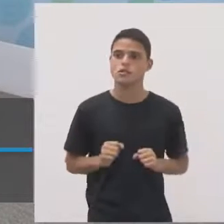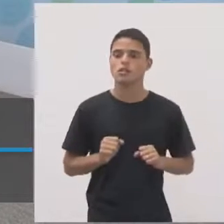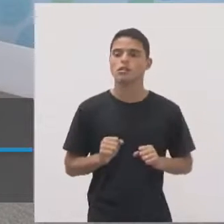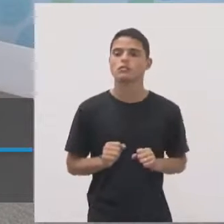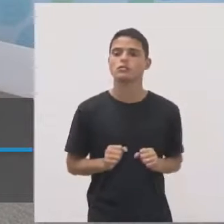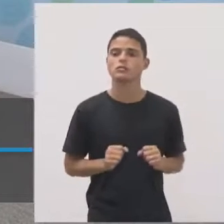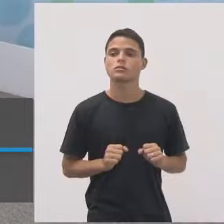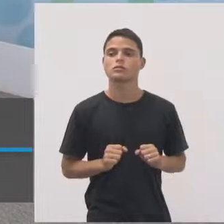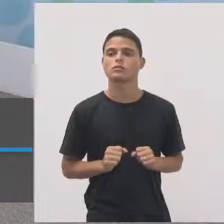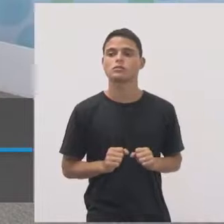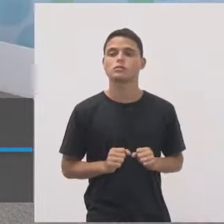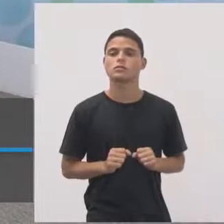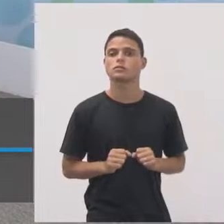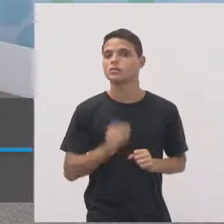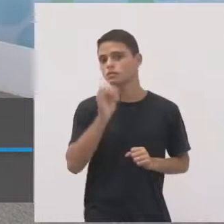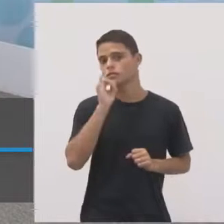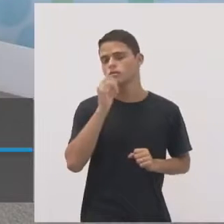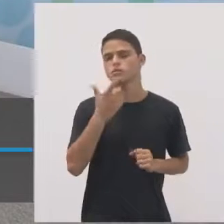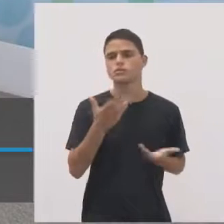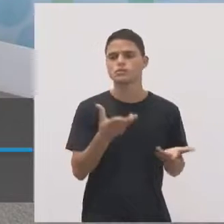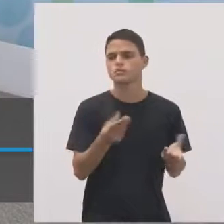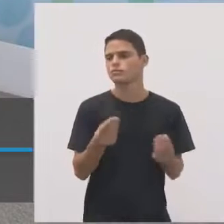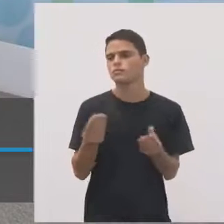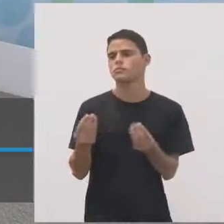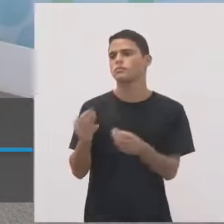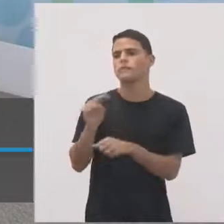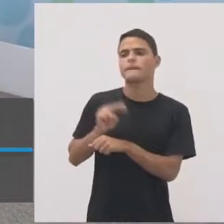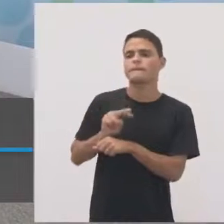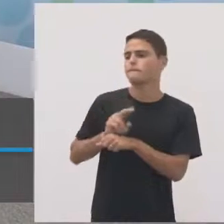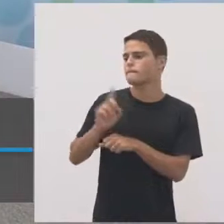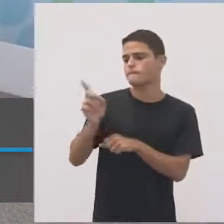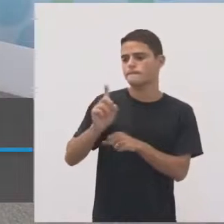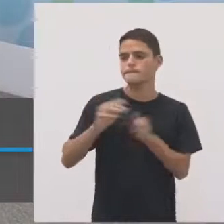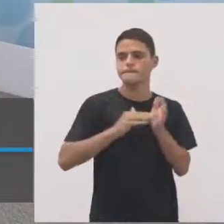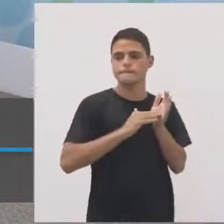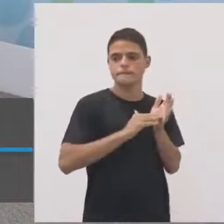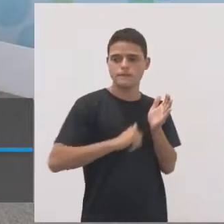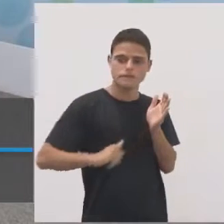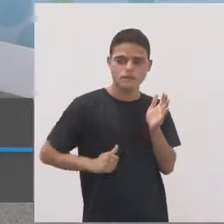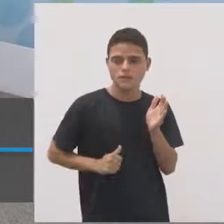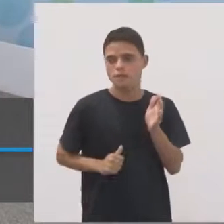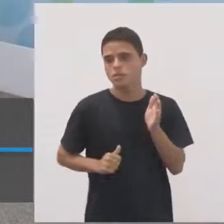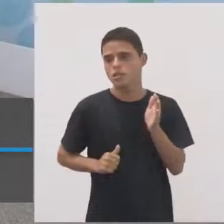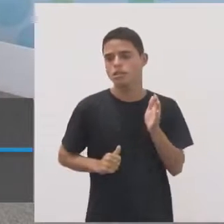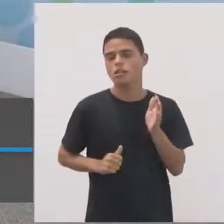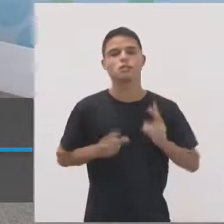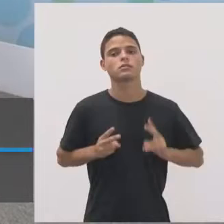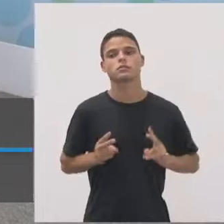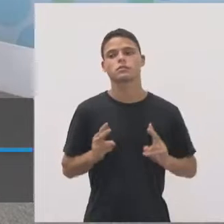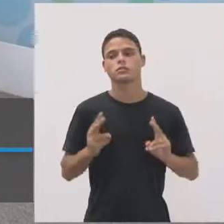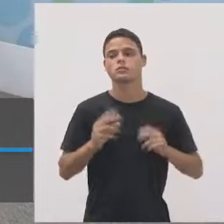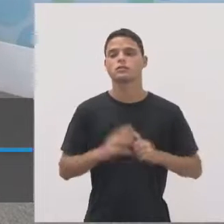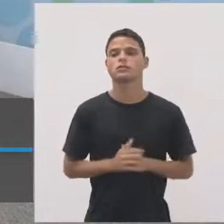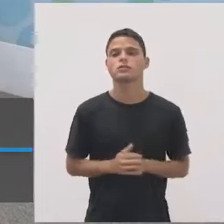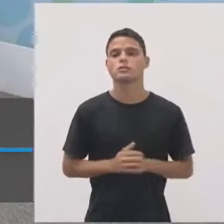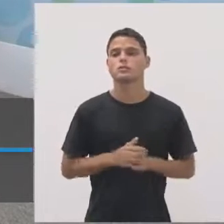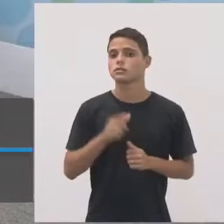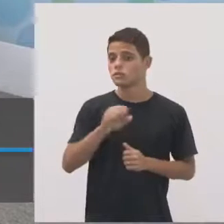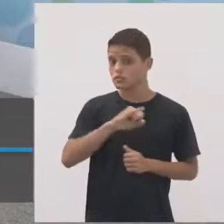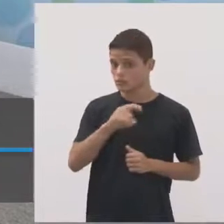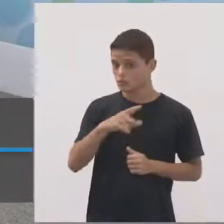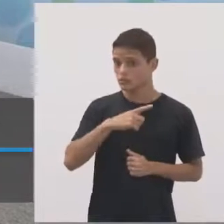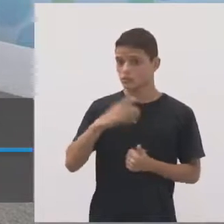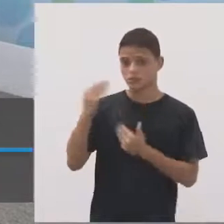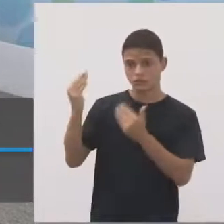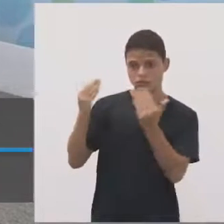pegar e vamos falar assim, tem tanta proteção, eu vou clicar. Não, deleta o e-mail e vida que segue. Na verdade, na dúvida, sempre que a gente